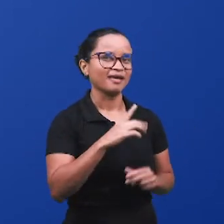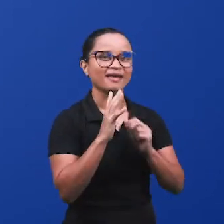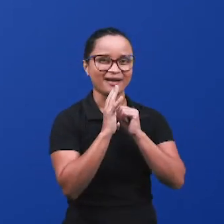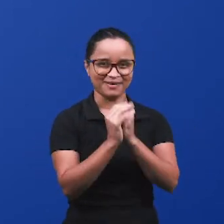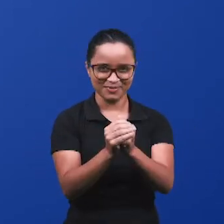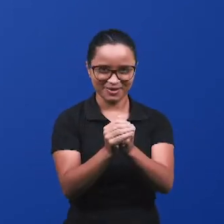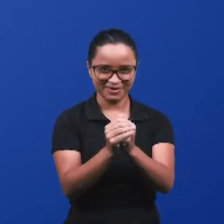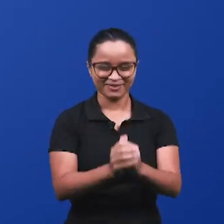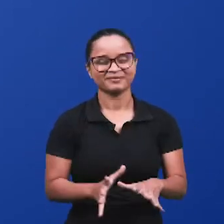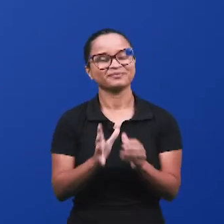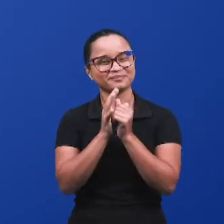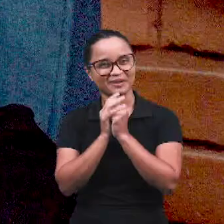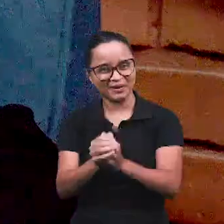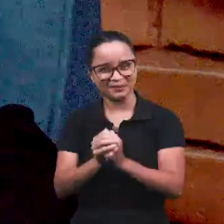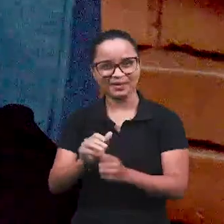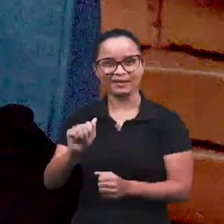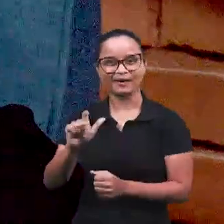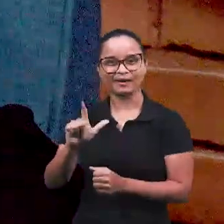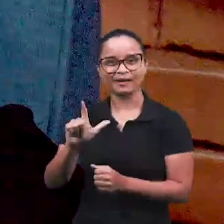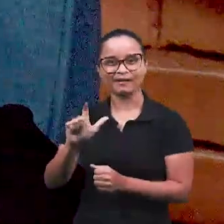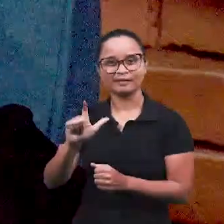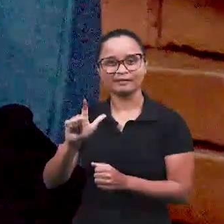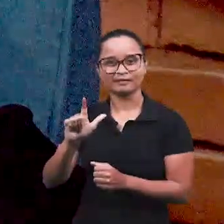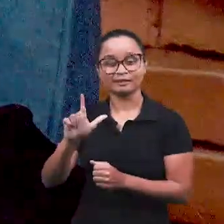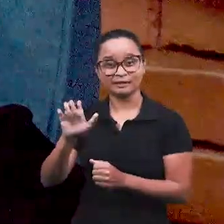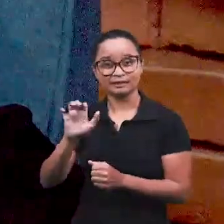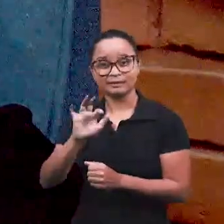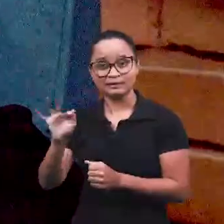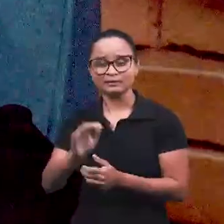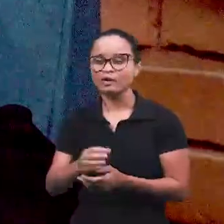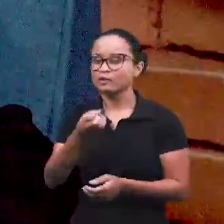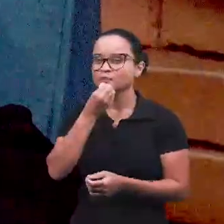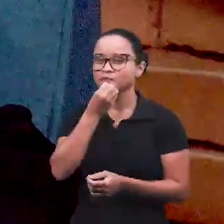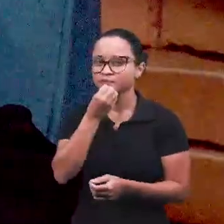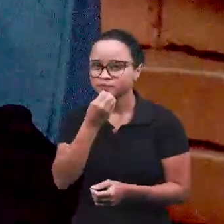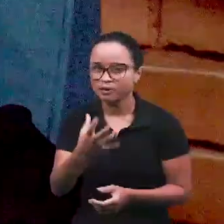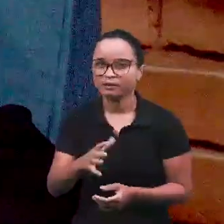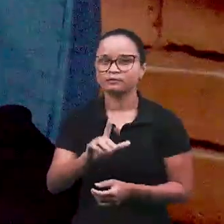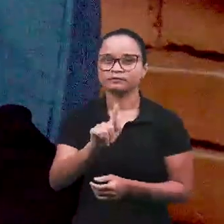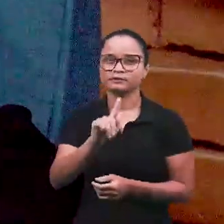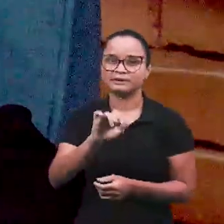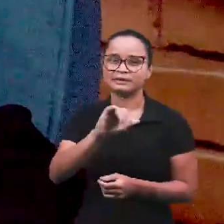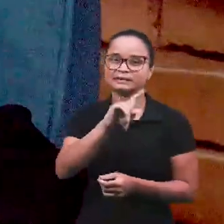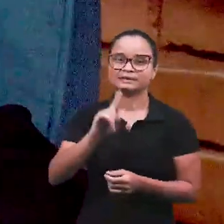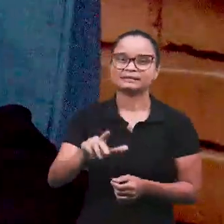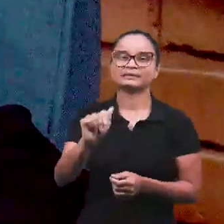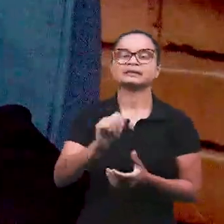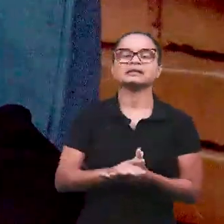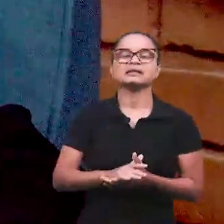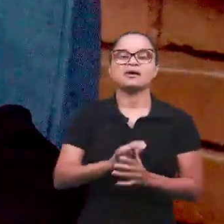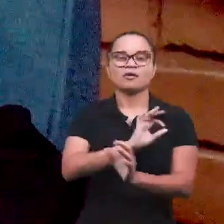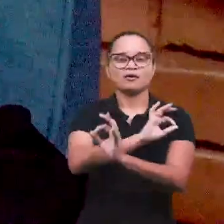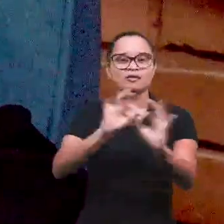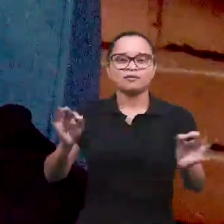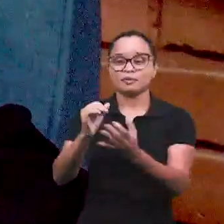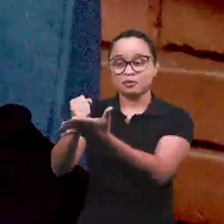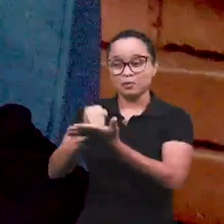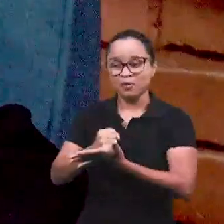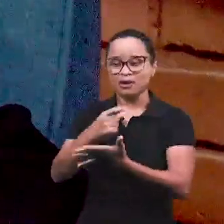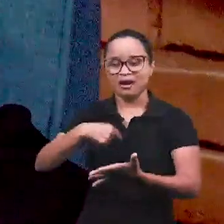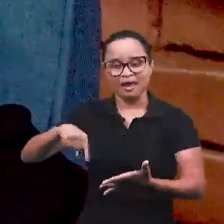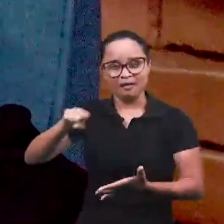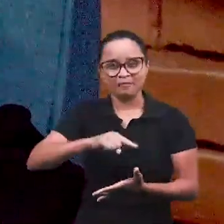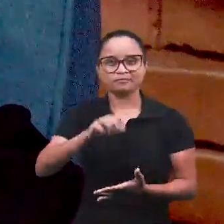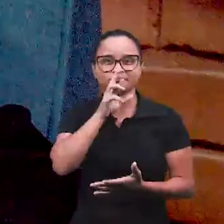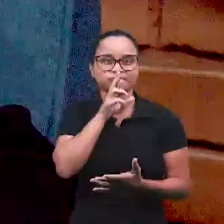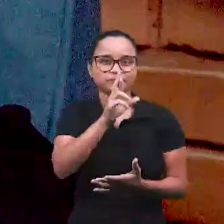Tem. Amém. Amém, Aleph. Muito bem, Geisa. Boa ajuda aí ao Aleph para responder a pergunta.